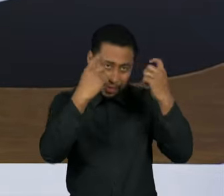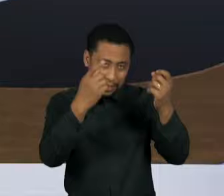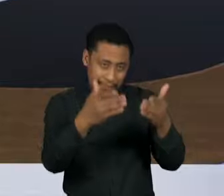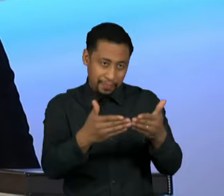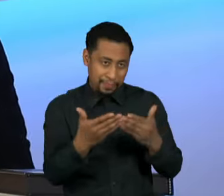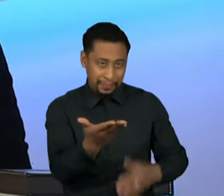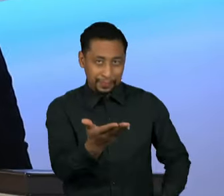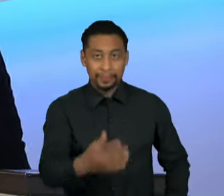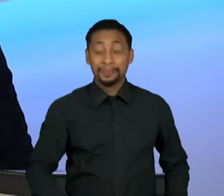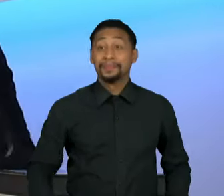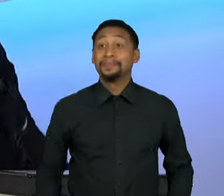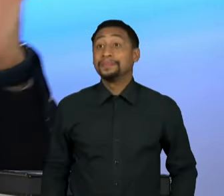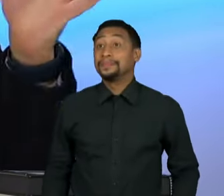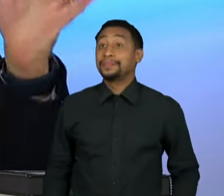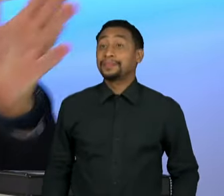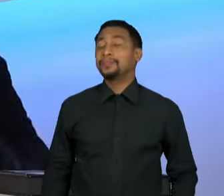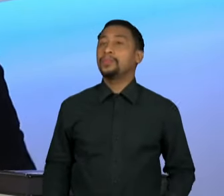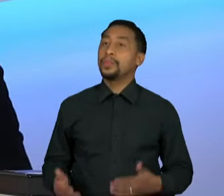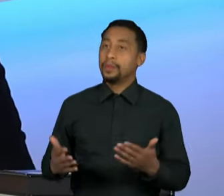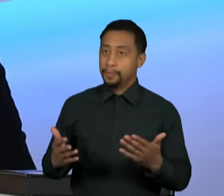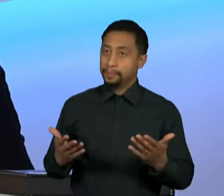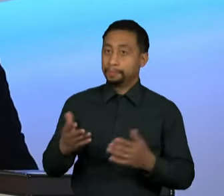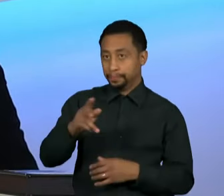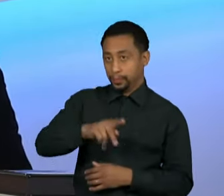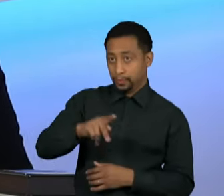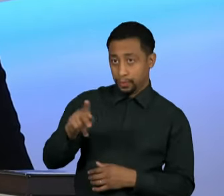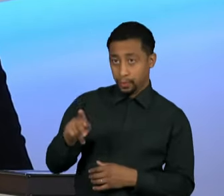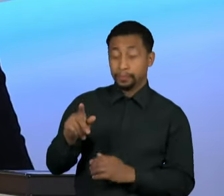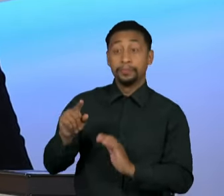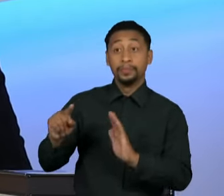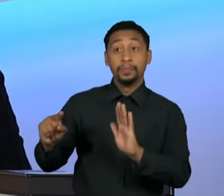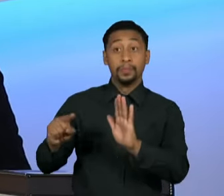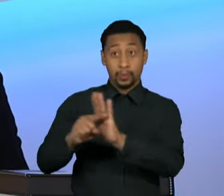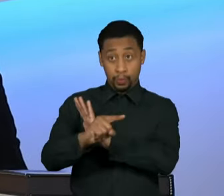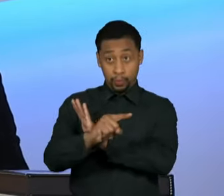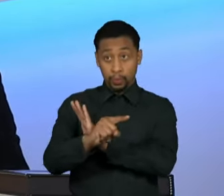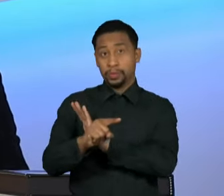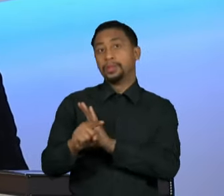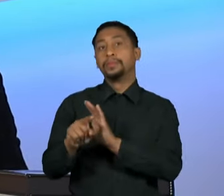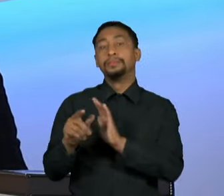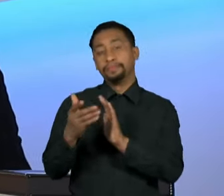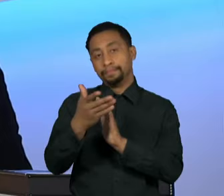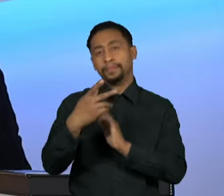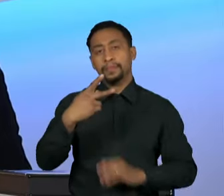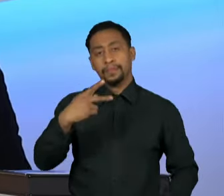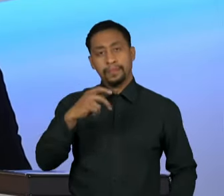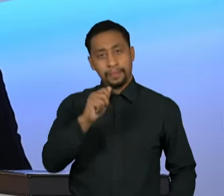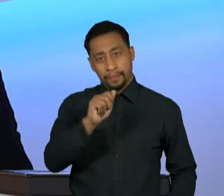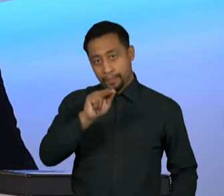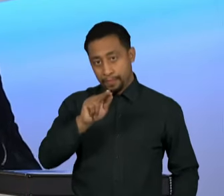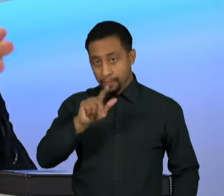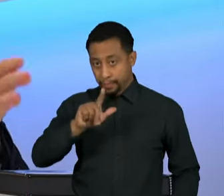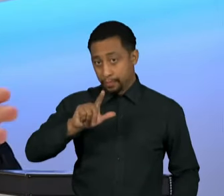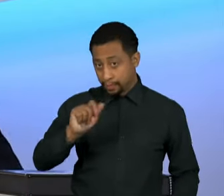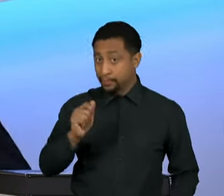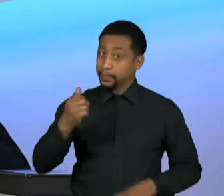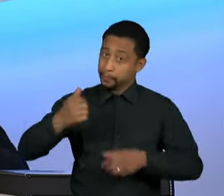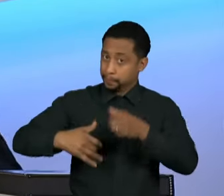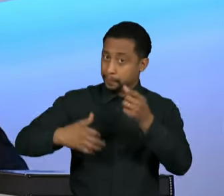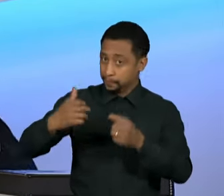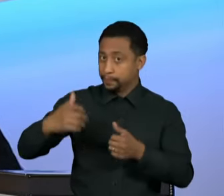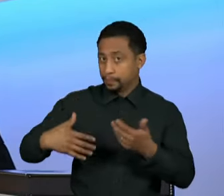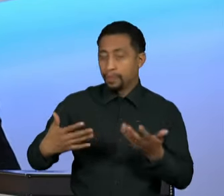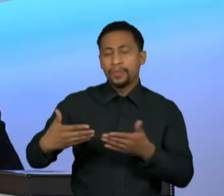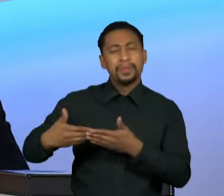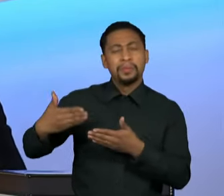Thiago. Professor, uma das, pegando na pergunta que a Paula trouxe, recentemente a gente teve